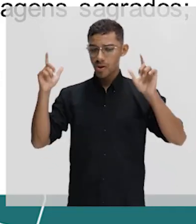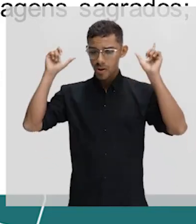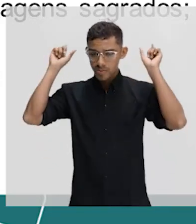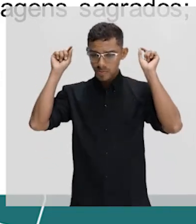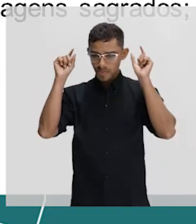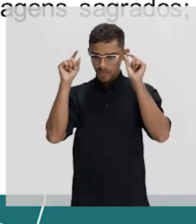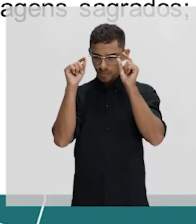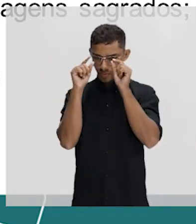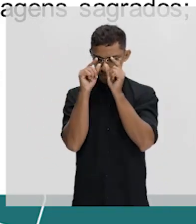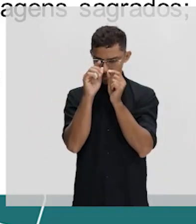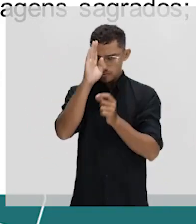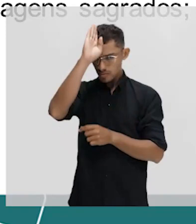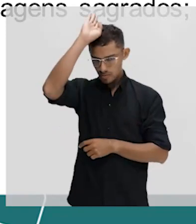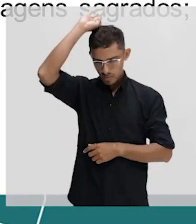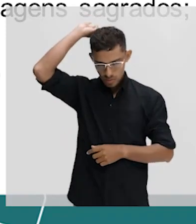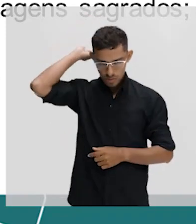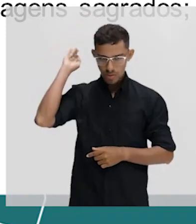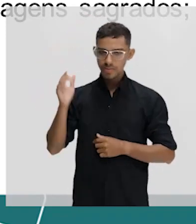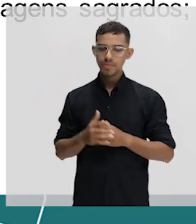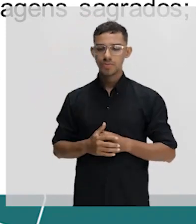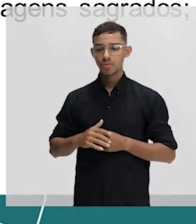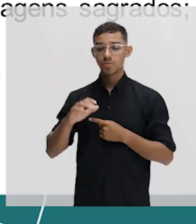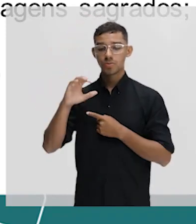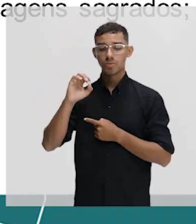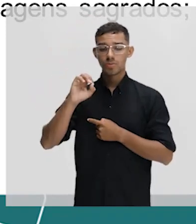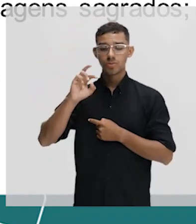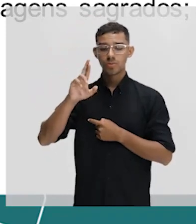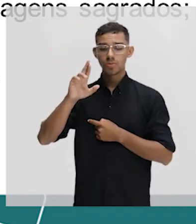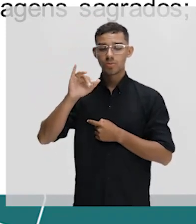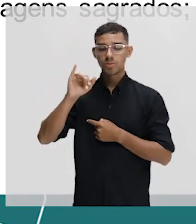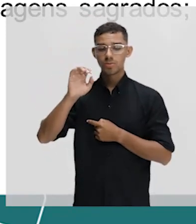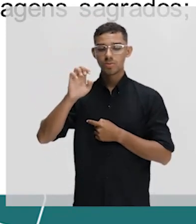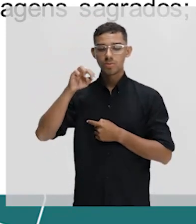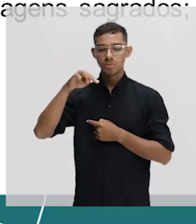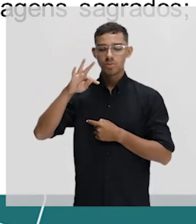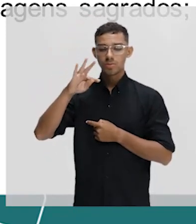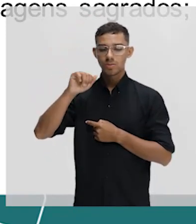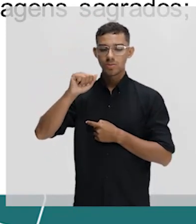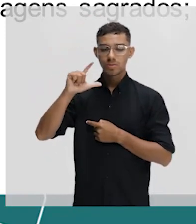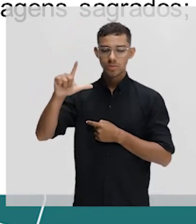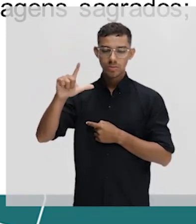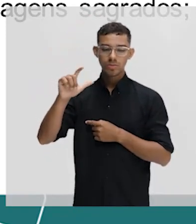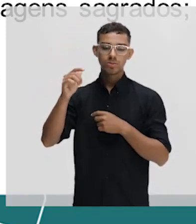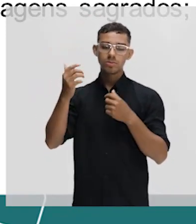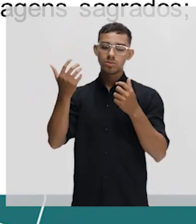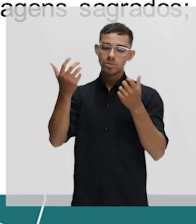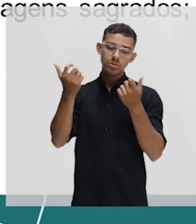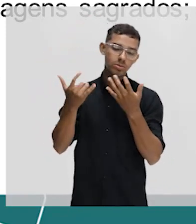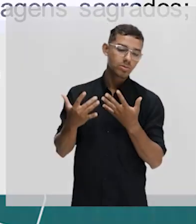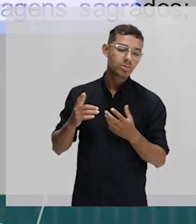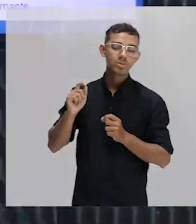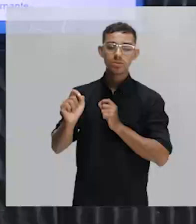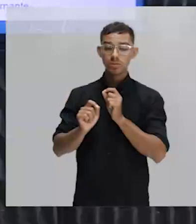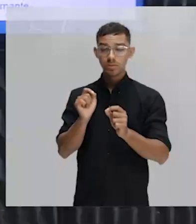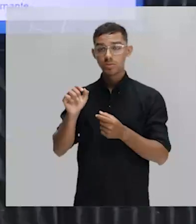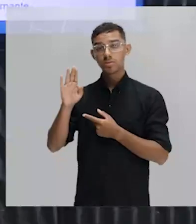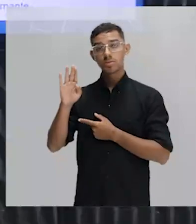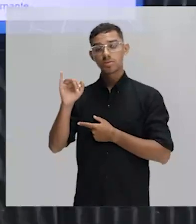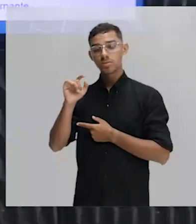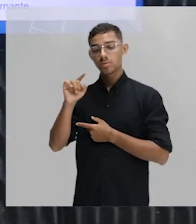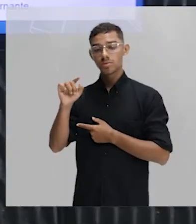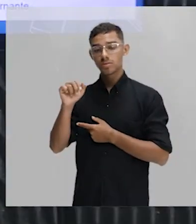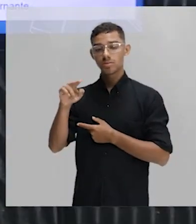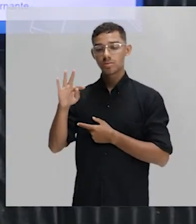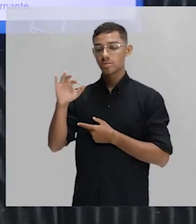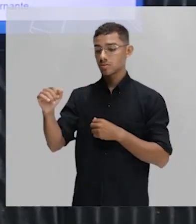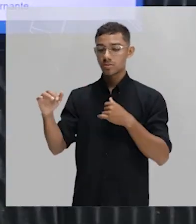grego-romana, elementos orientais, porque a Bizâncio ou Constantinopla é o que a gente chama hoje da cidade de